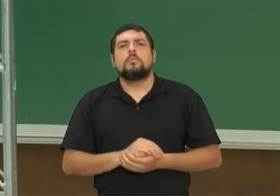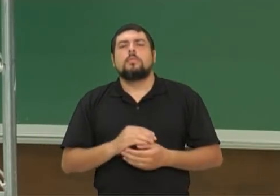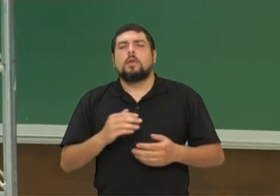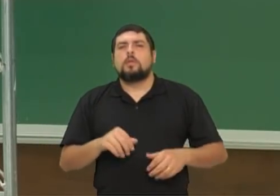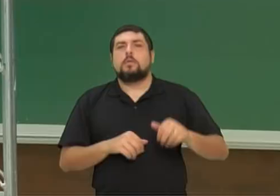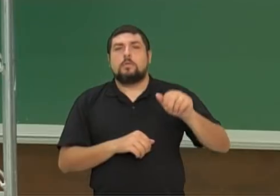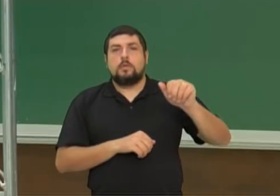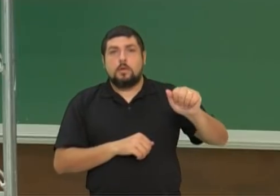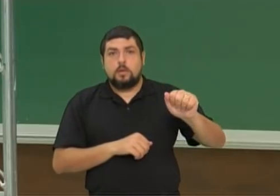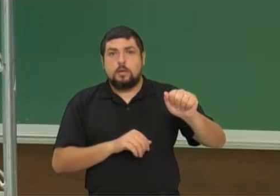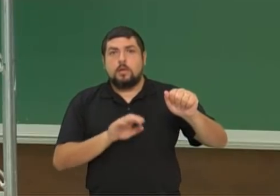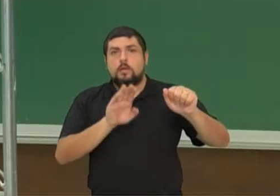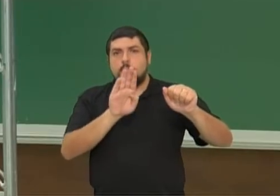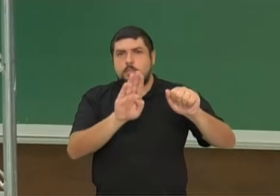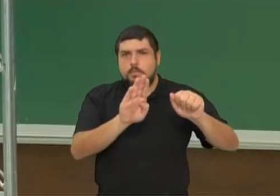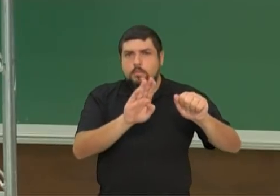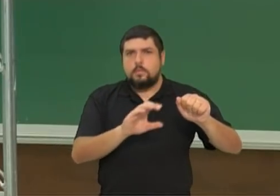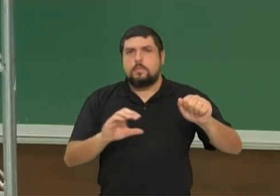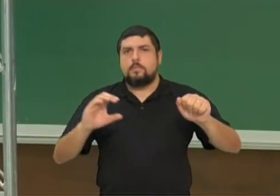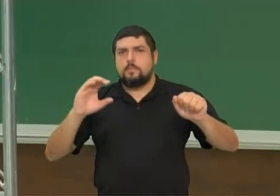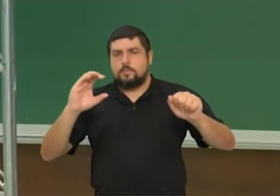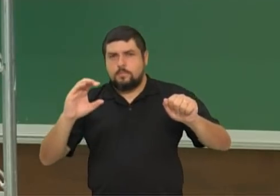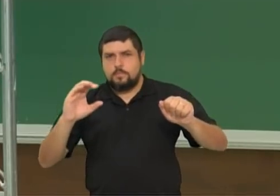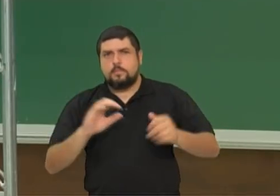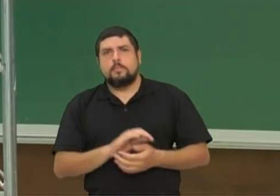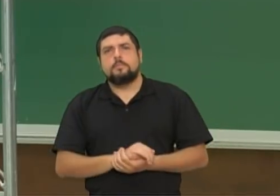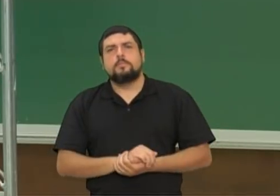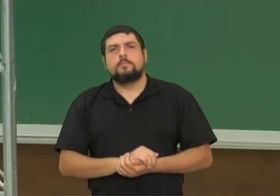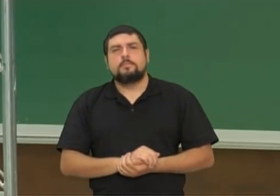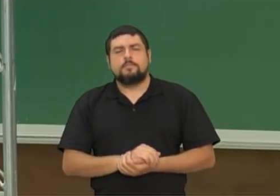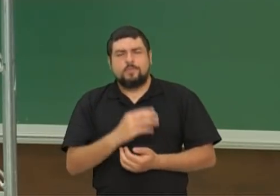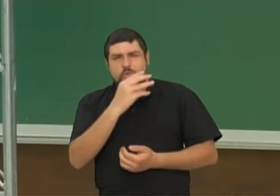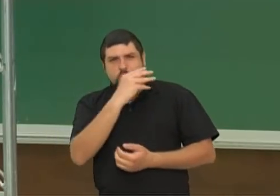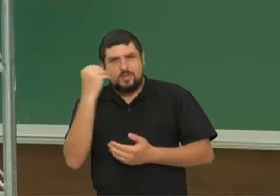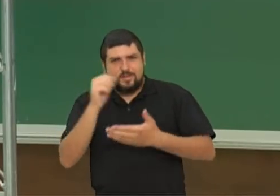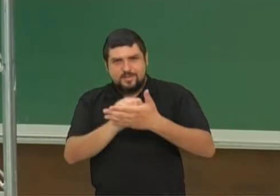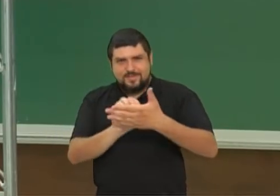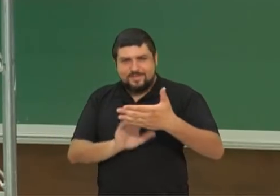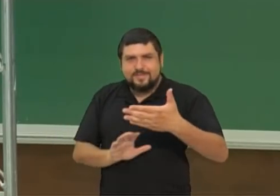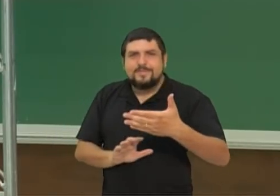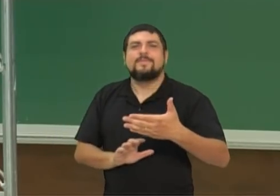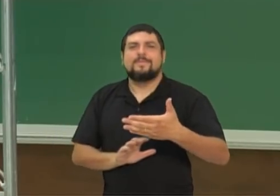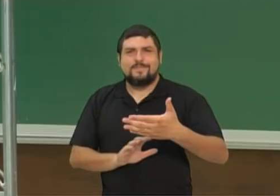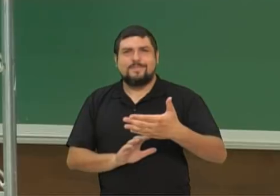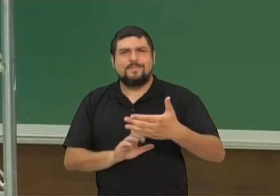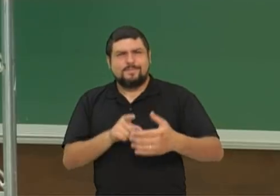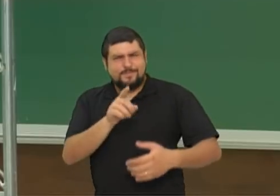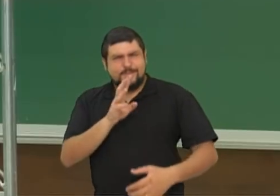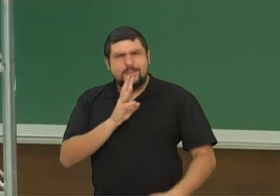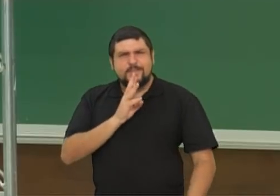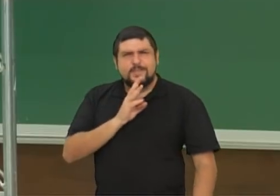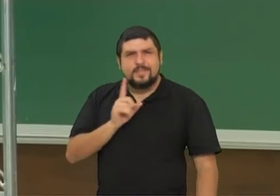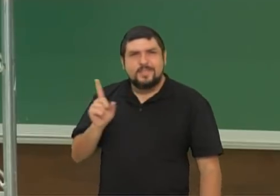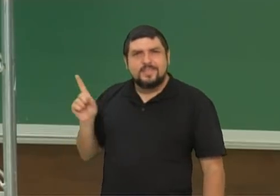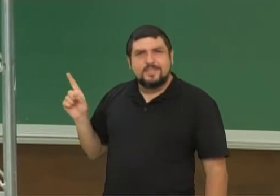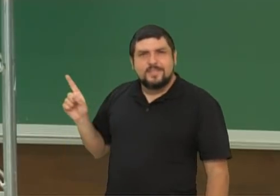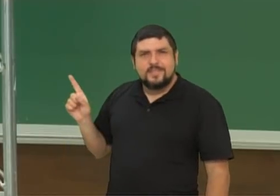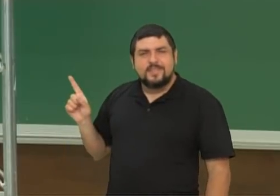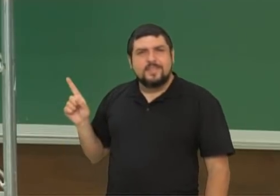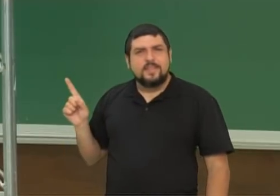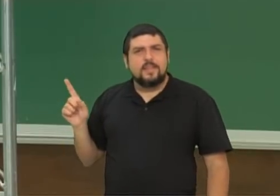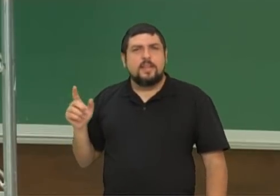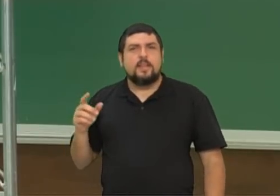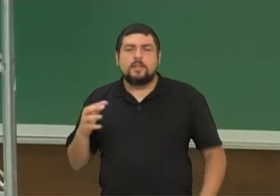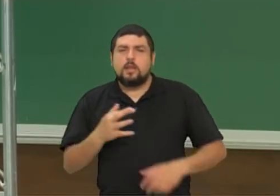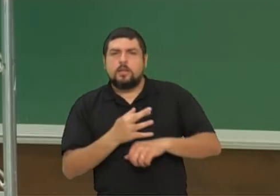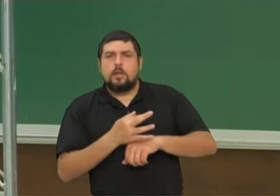A, B e C. Gostaram dessa atividade? Conheciam esses lugares aqui? Fora Foz do